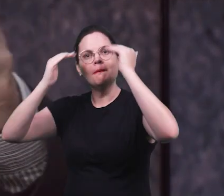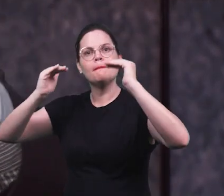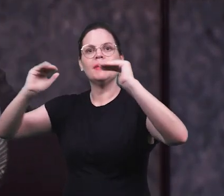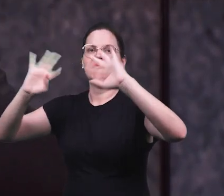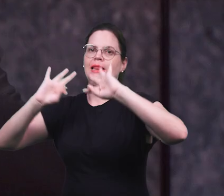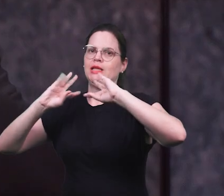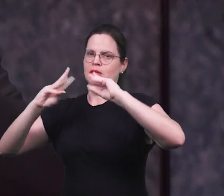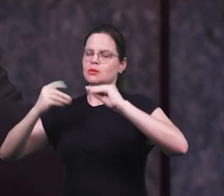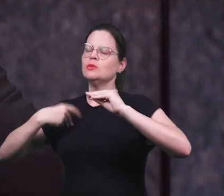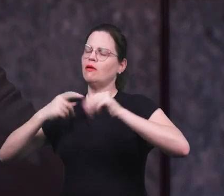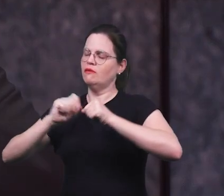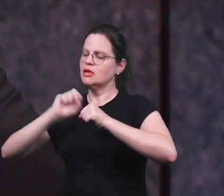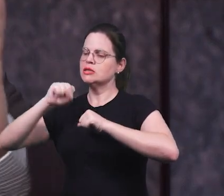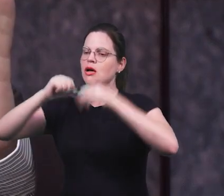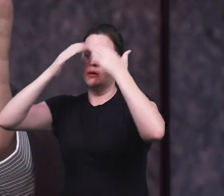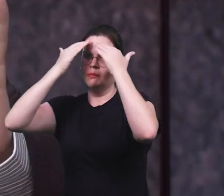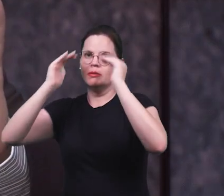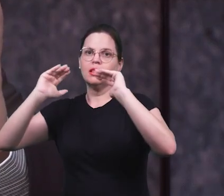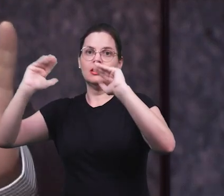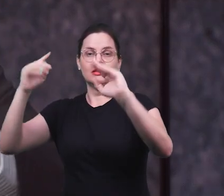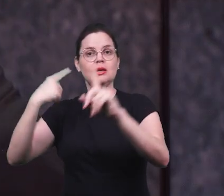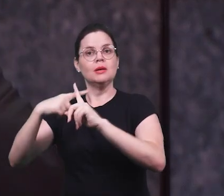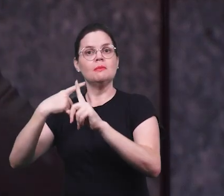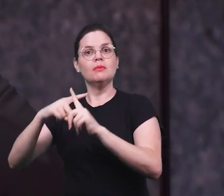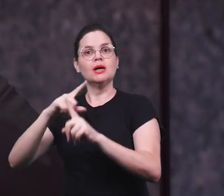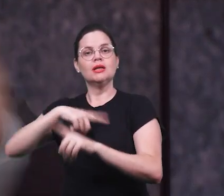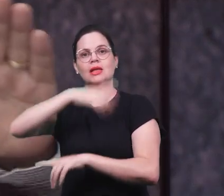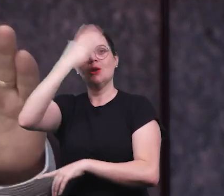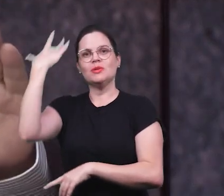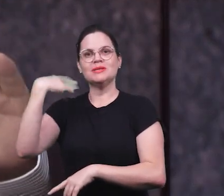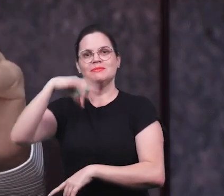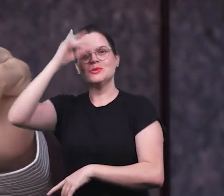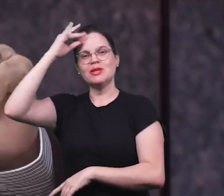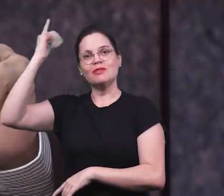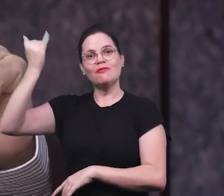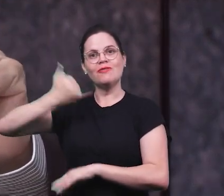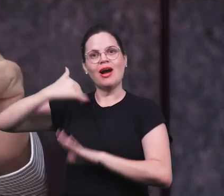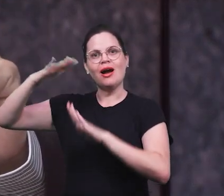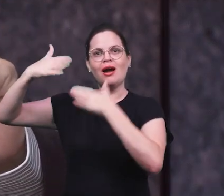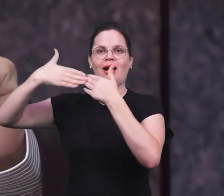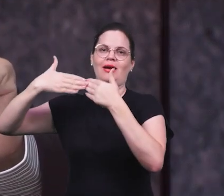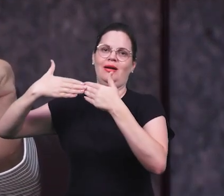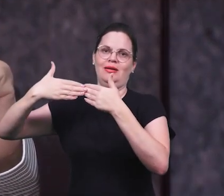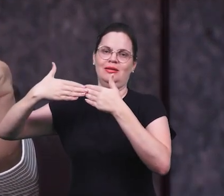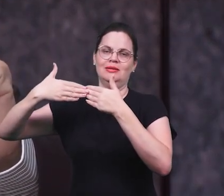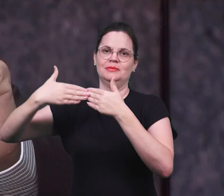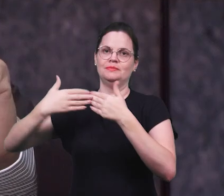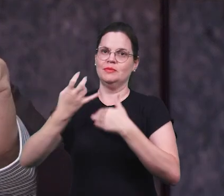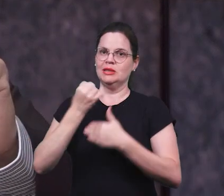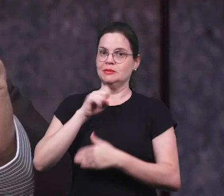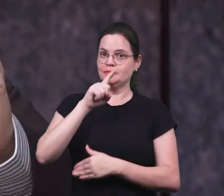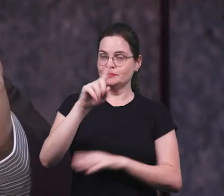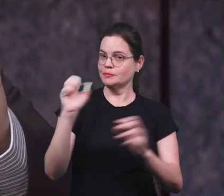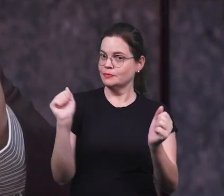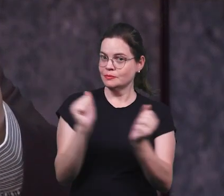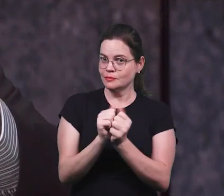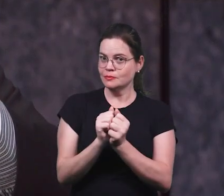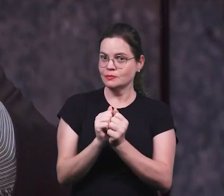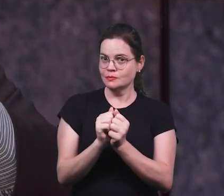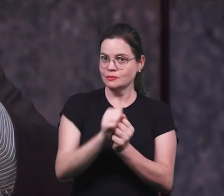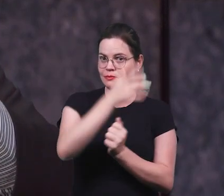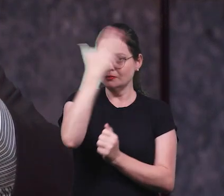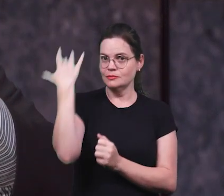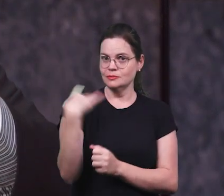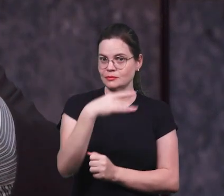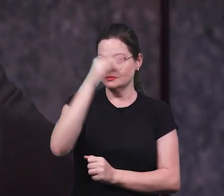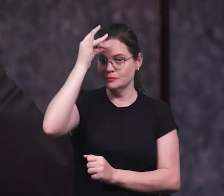eles recebem a direção direta do Espírito Santo, ele não tem que guardar lei nenhuma. Se estiver na presença do Senhor, o Senhor vai